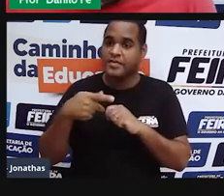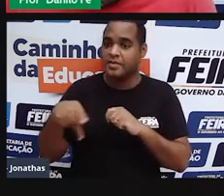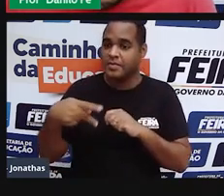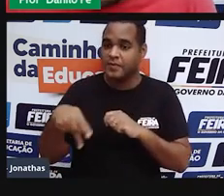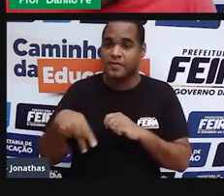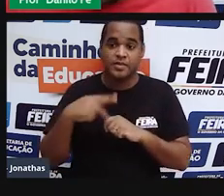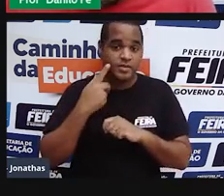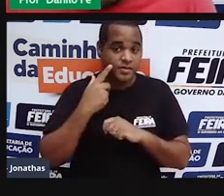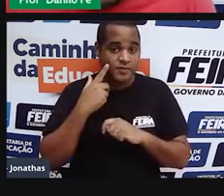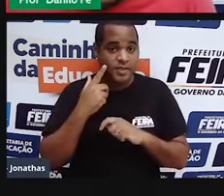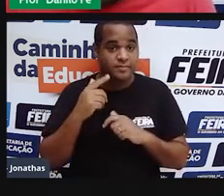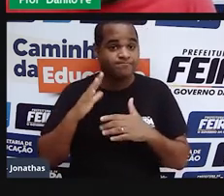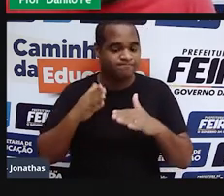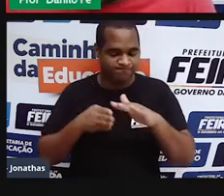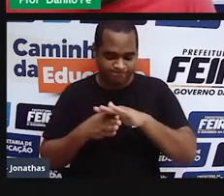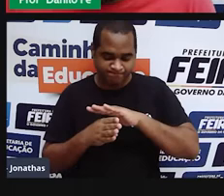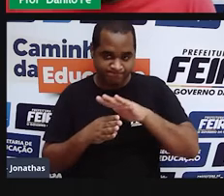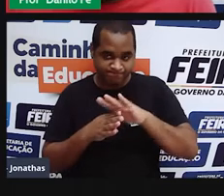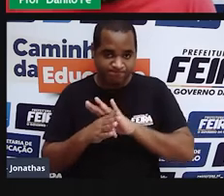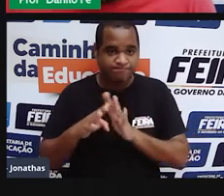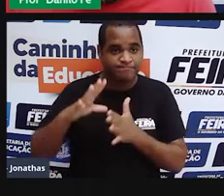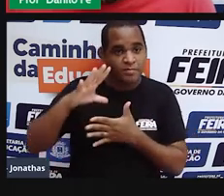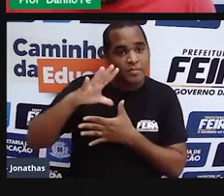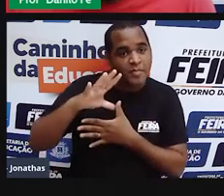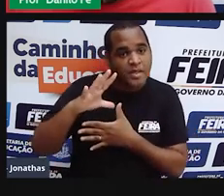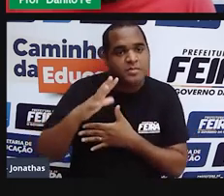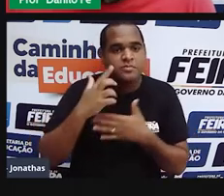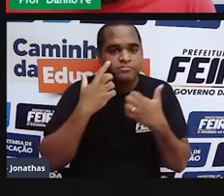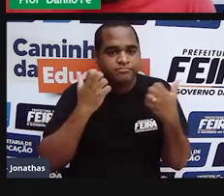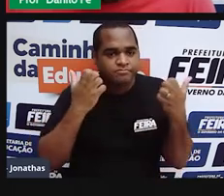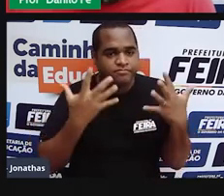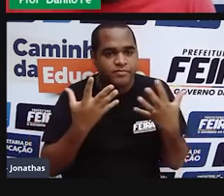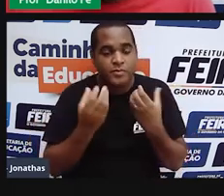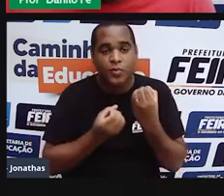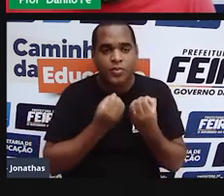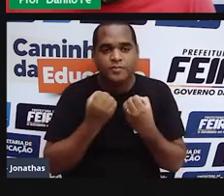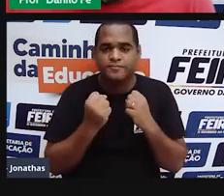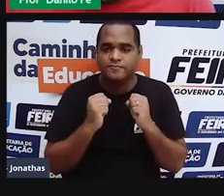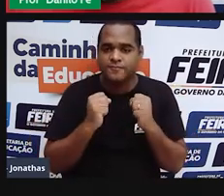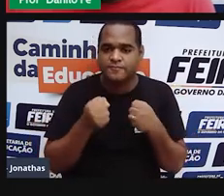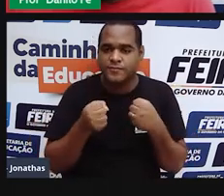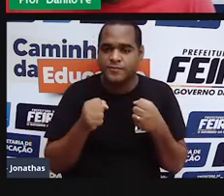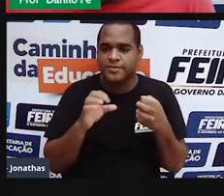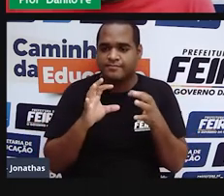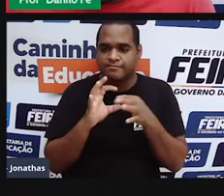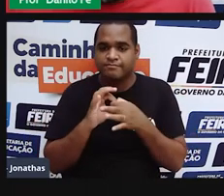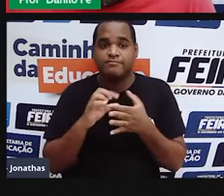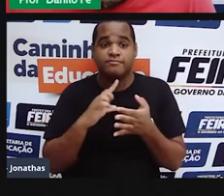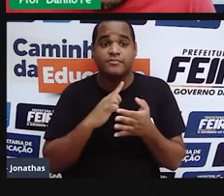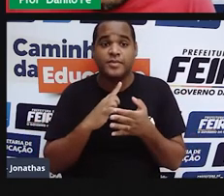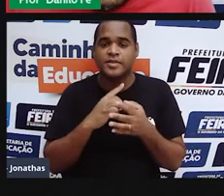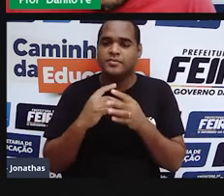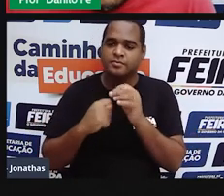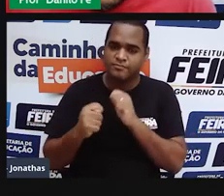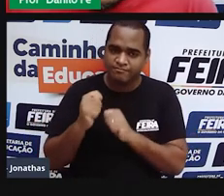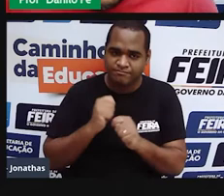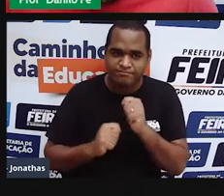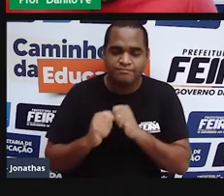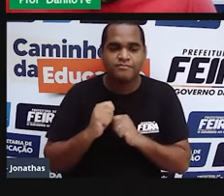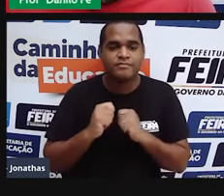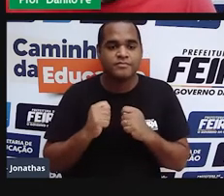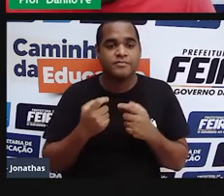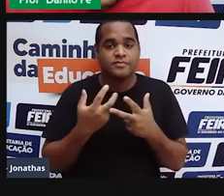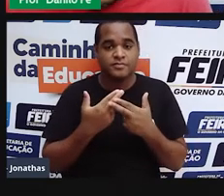buscar agora acerta o mapa de fortalecer mais ainda a sua economia Oi